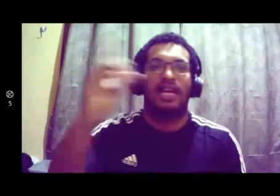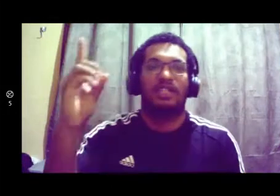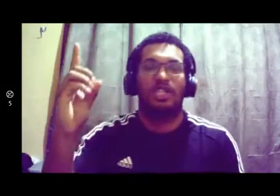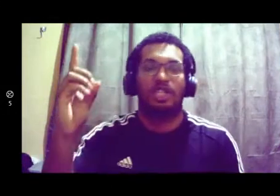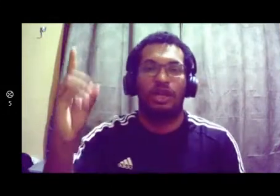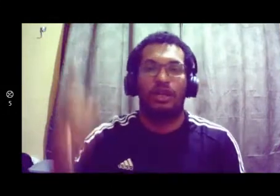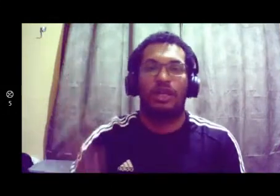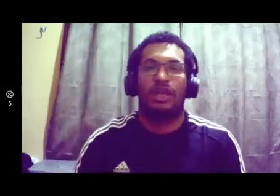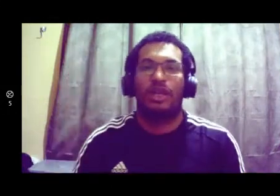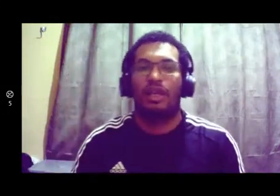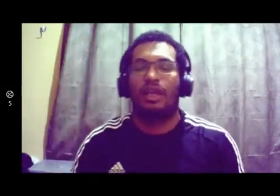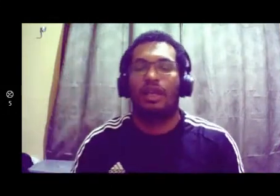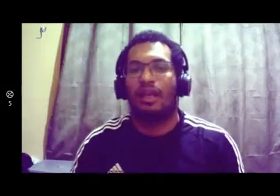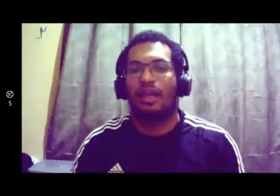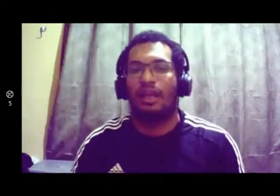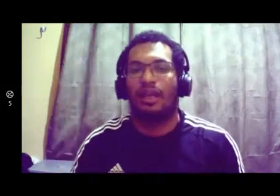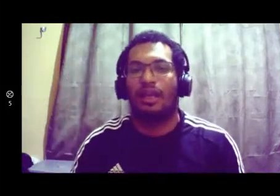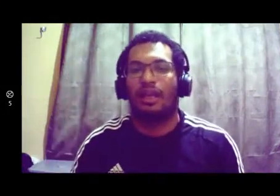gente está falando de dia.